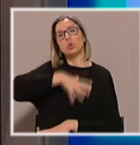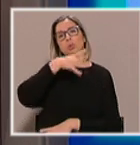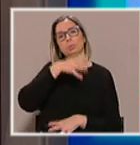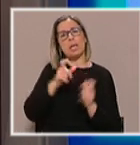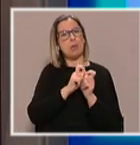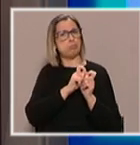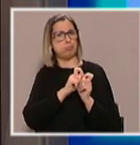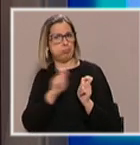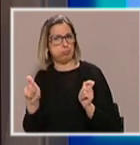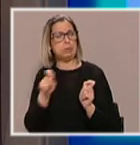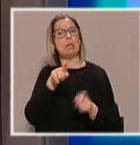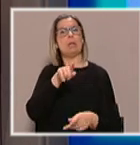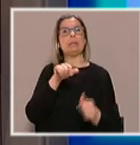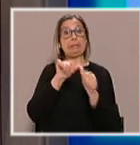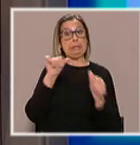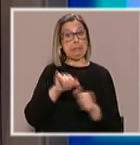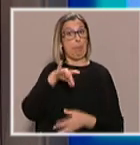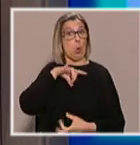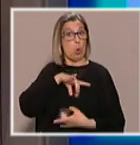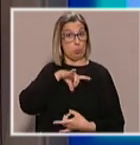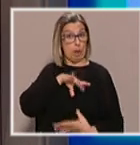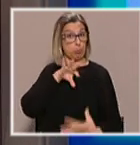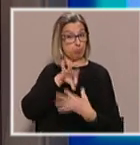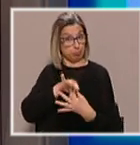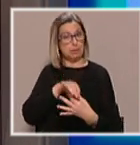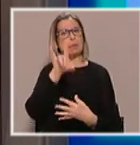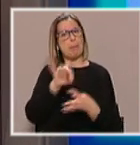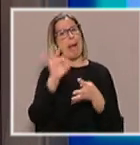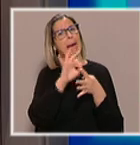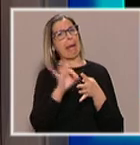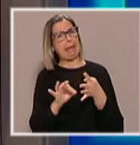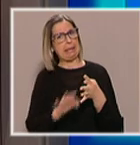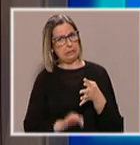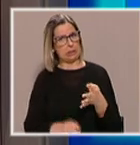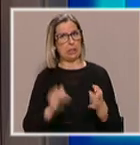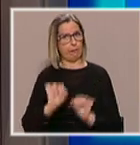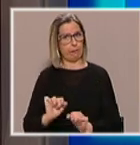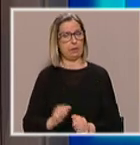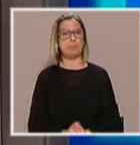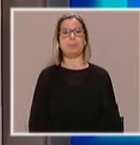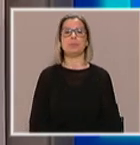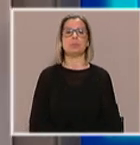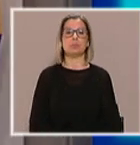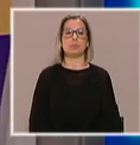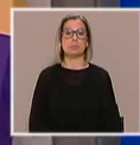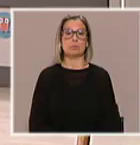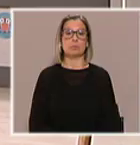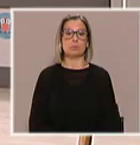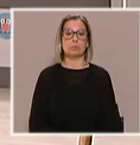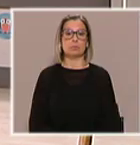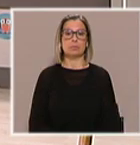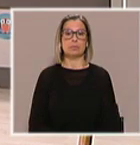função do sistema hormonal, algumas características dessas mesmas hormonas. Vamos